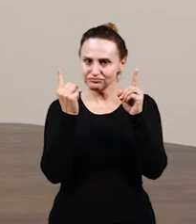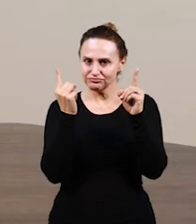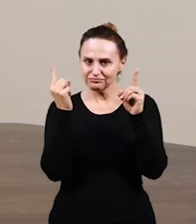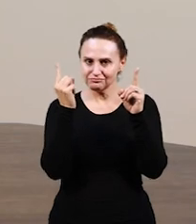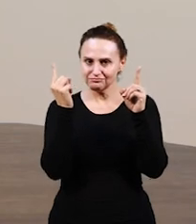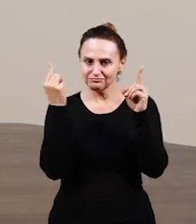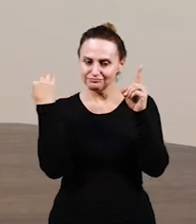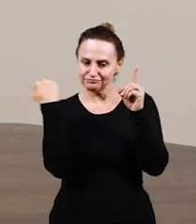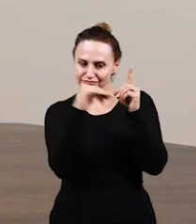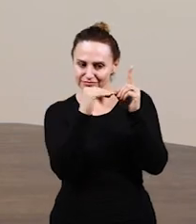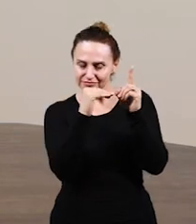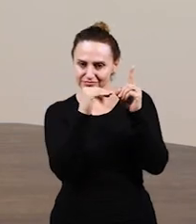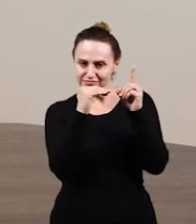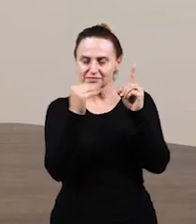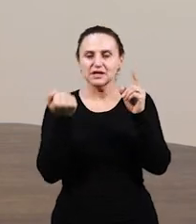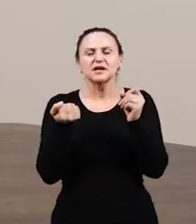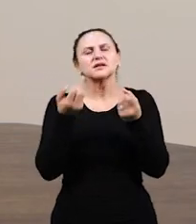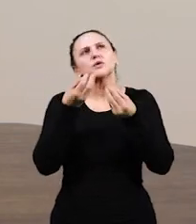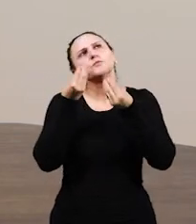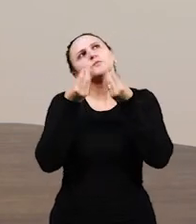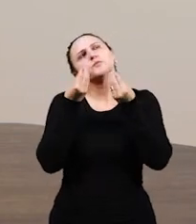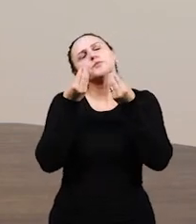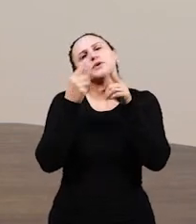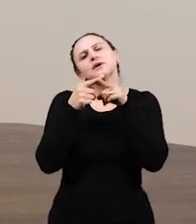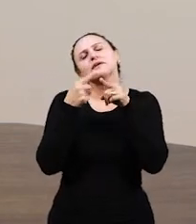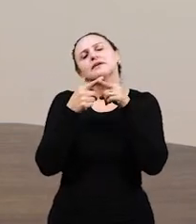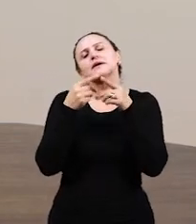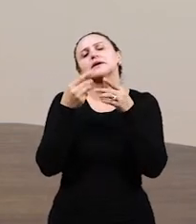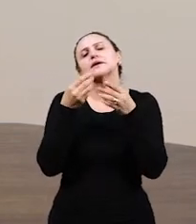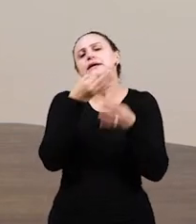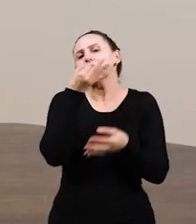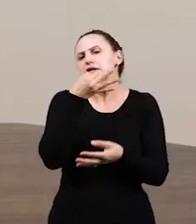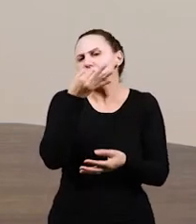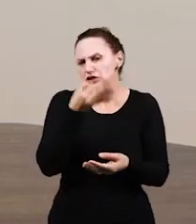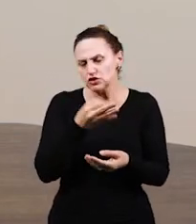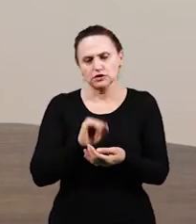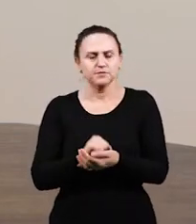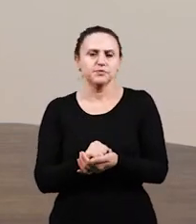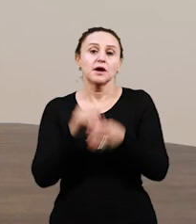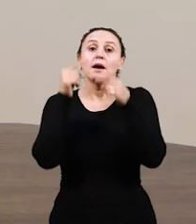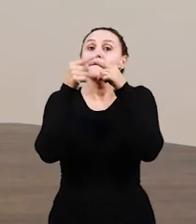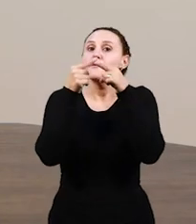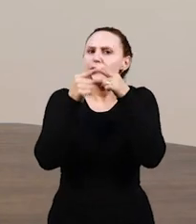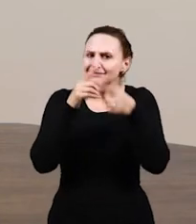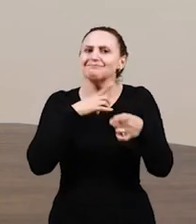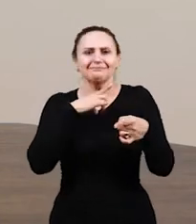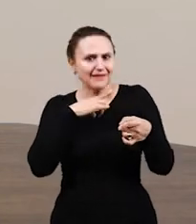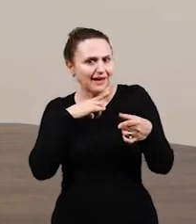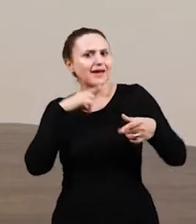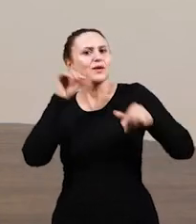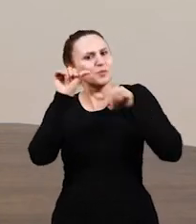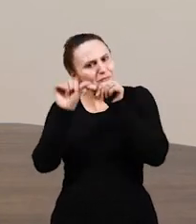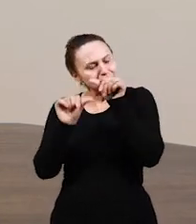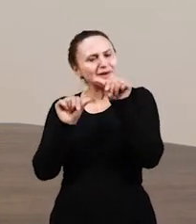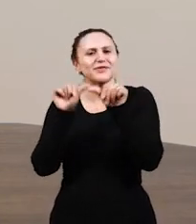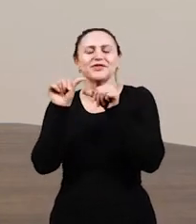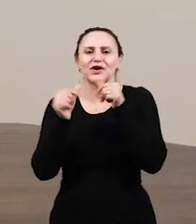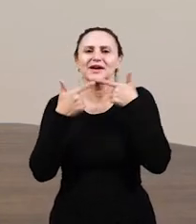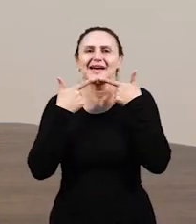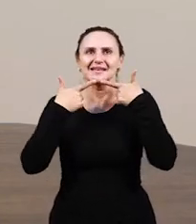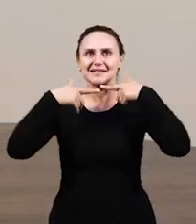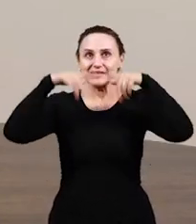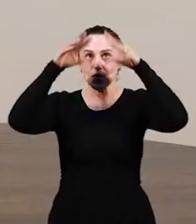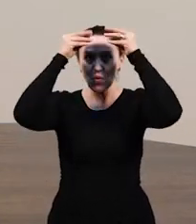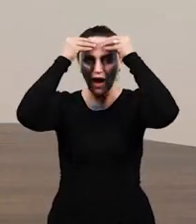receptor. Né então qualquer foi a crítica que é justamente a uma troca quando a gente pensa na